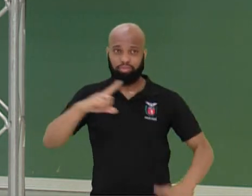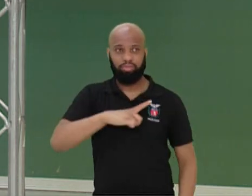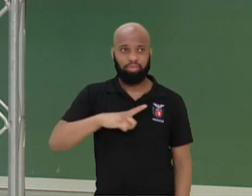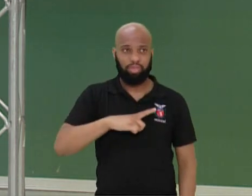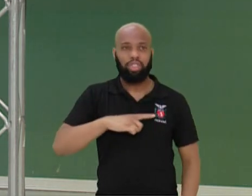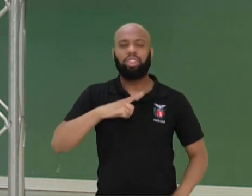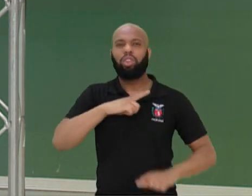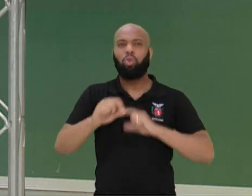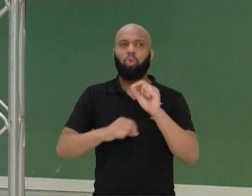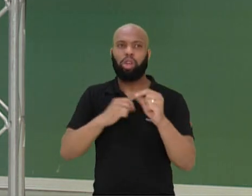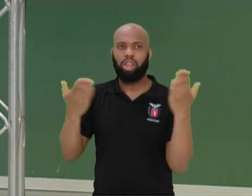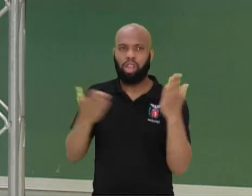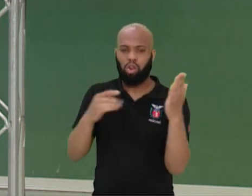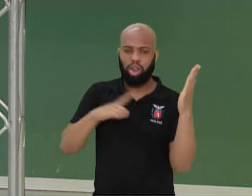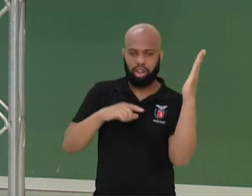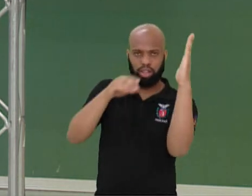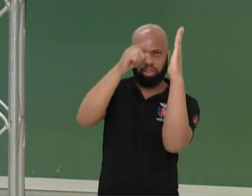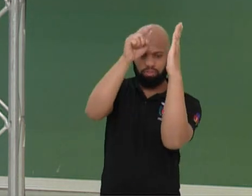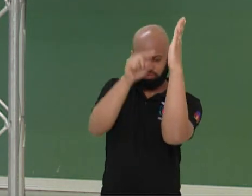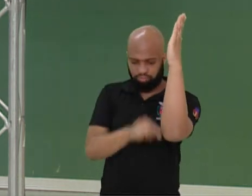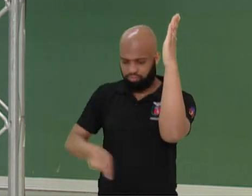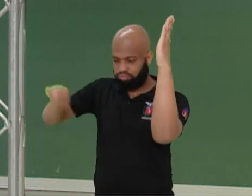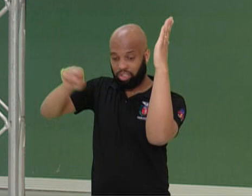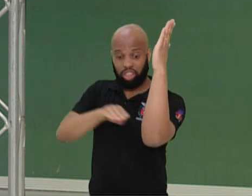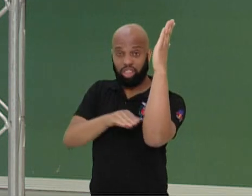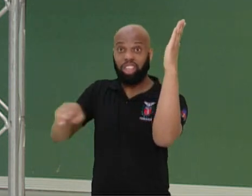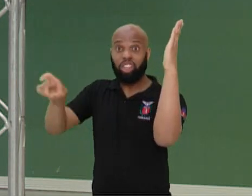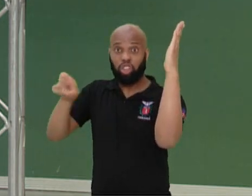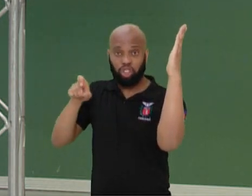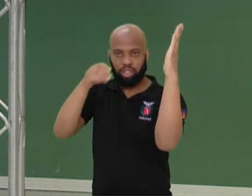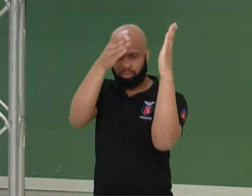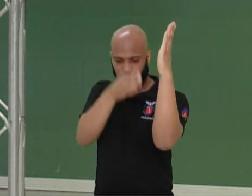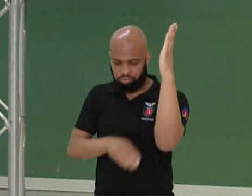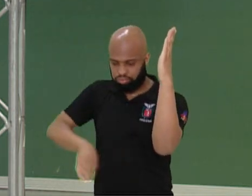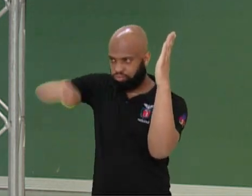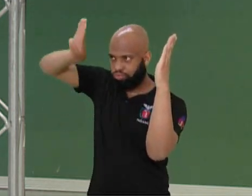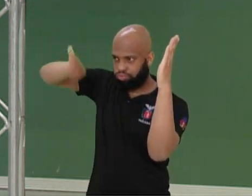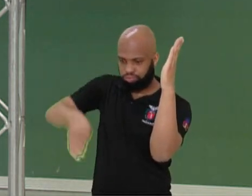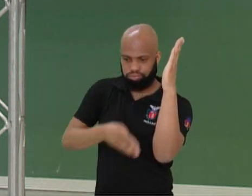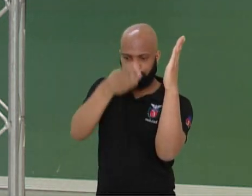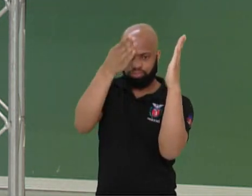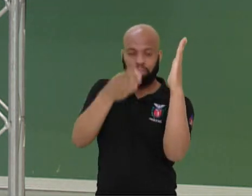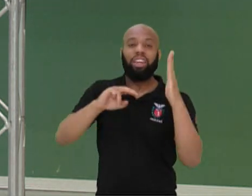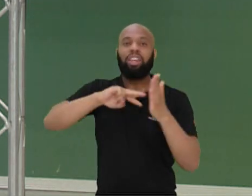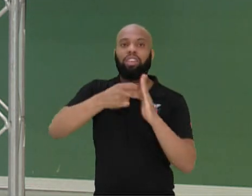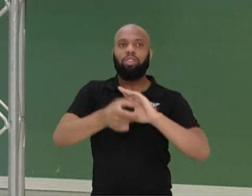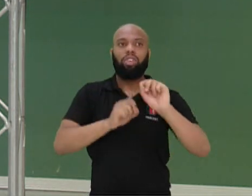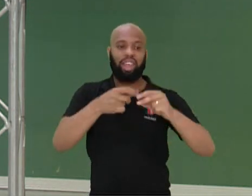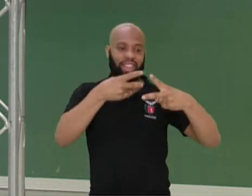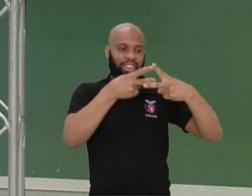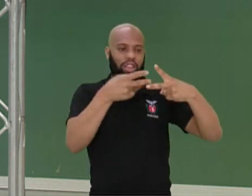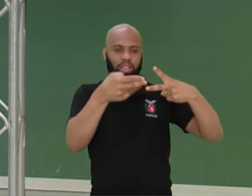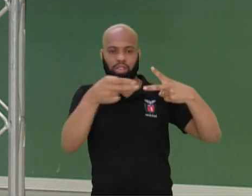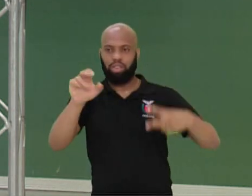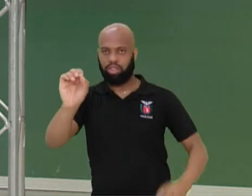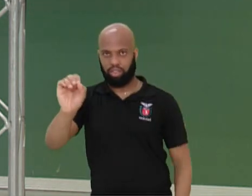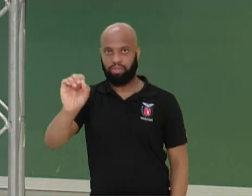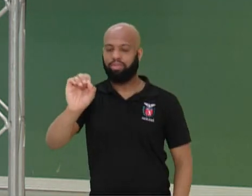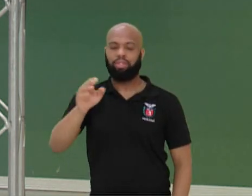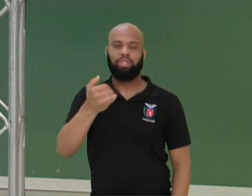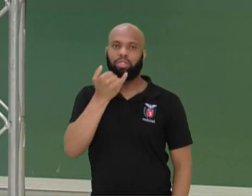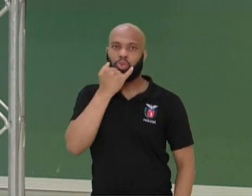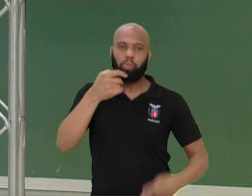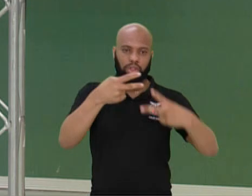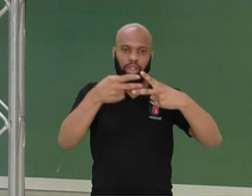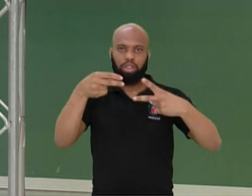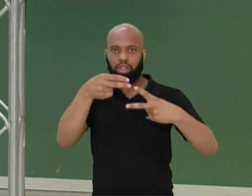Está cortando o eixo x em dois valores distintos. Isso significa que o meu delta é positivo, ok?